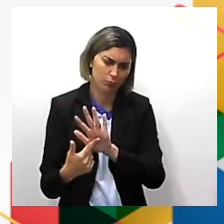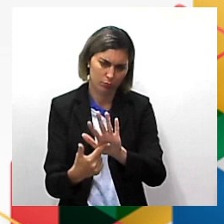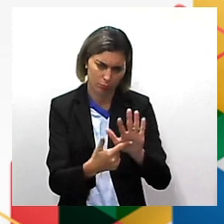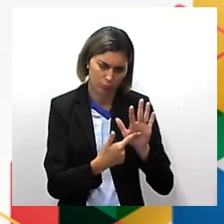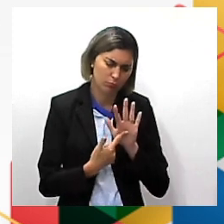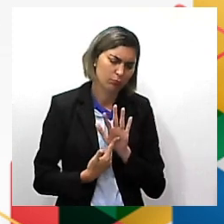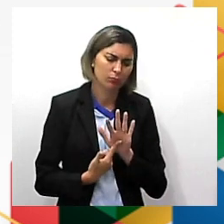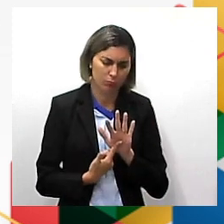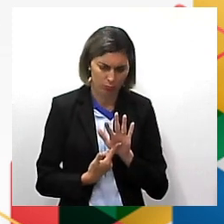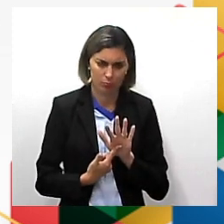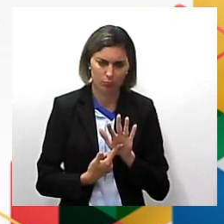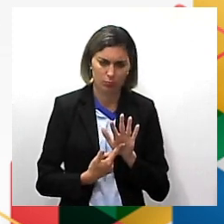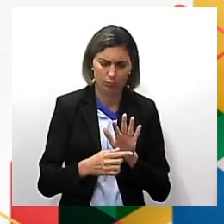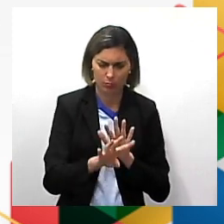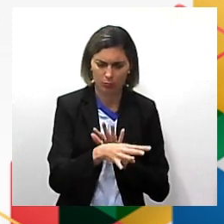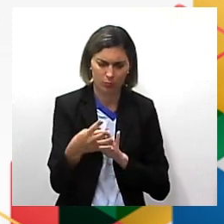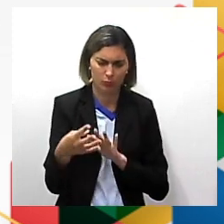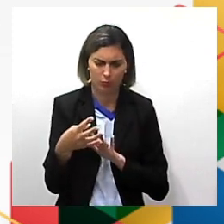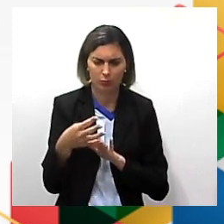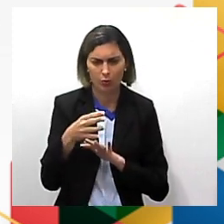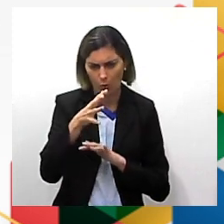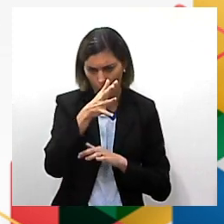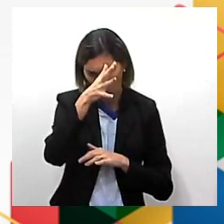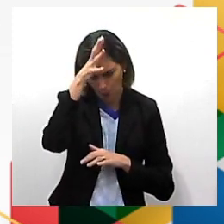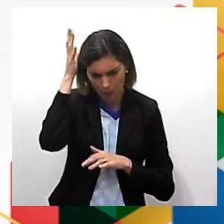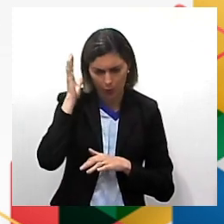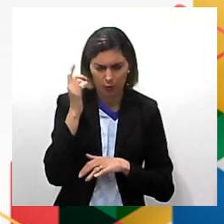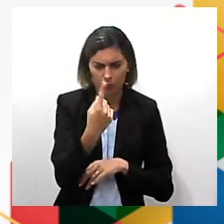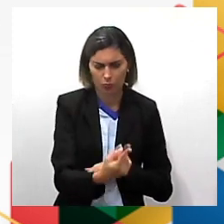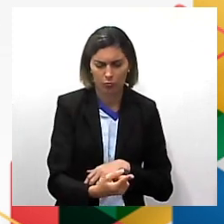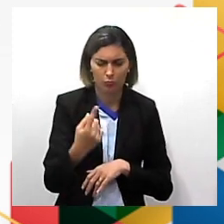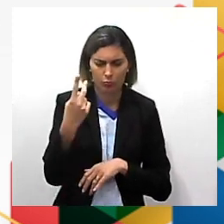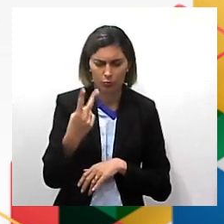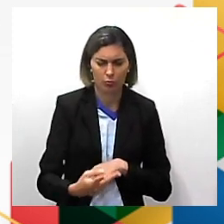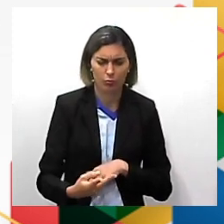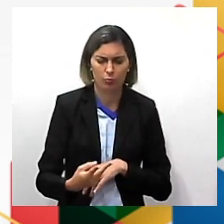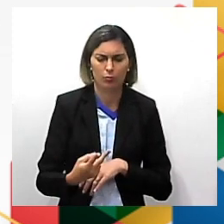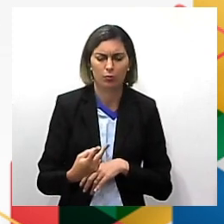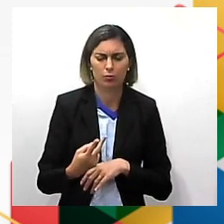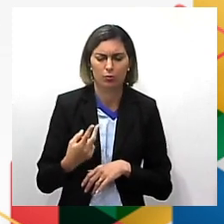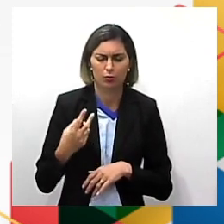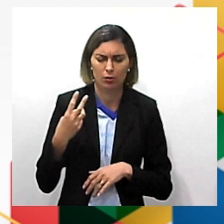aí por algarismos romanos. Ó. Gráfico 1, 2,